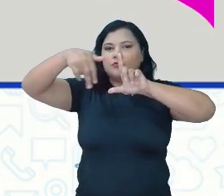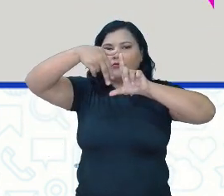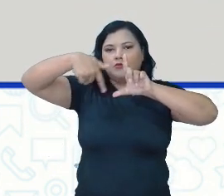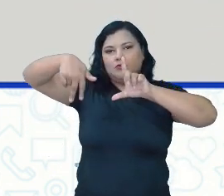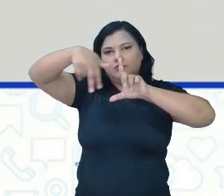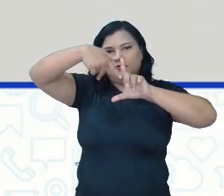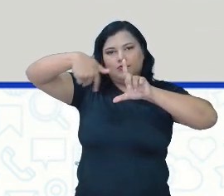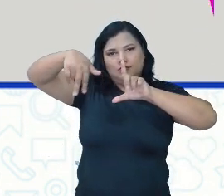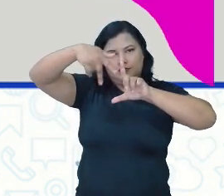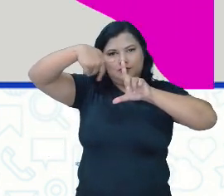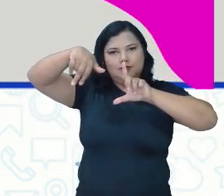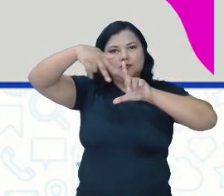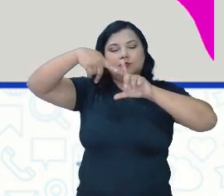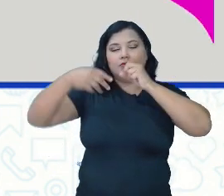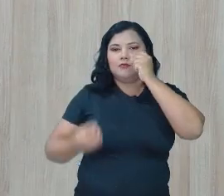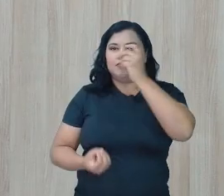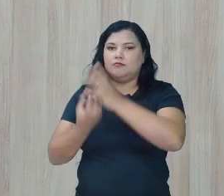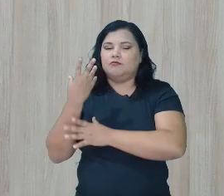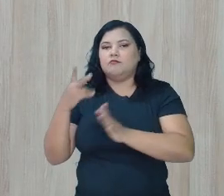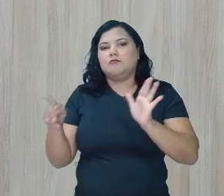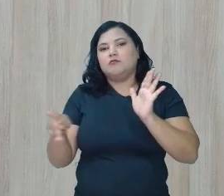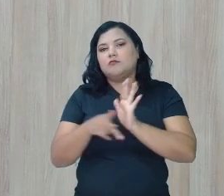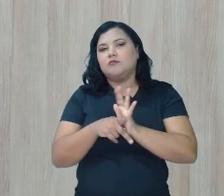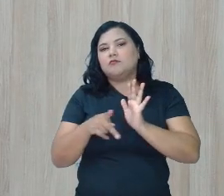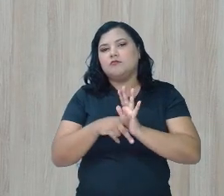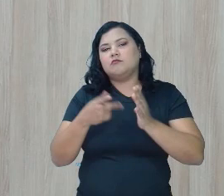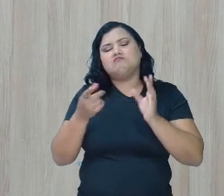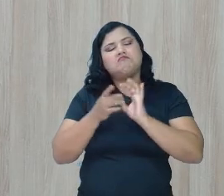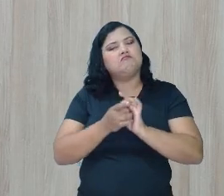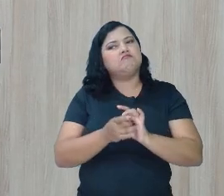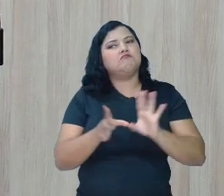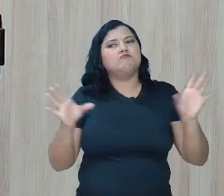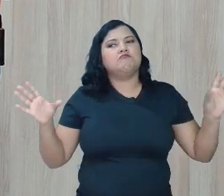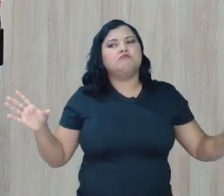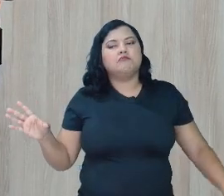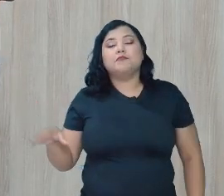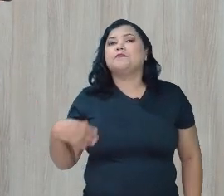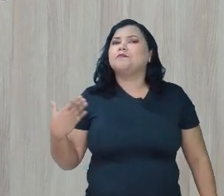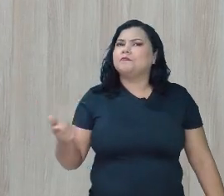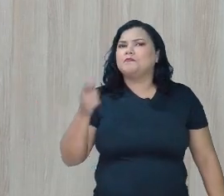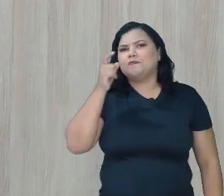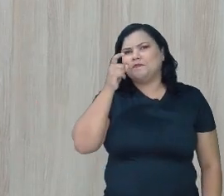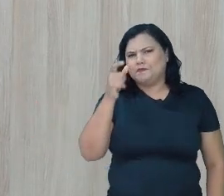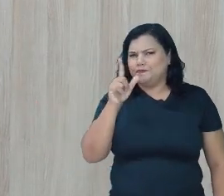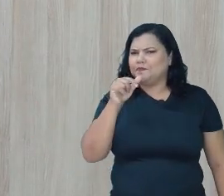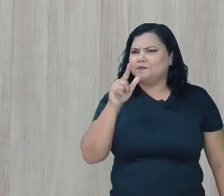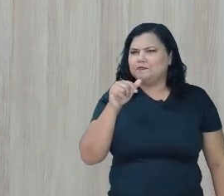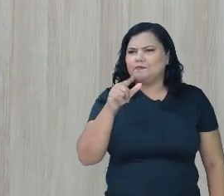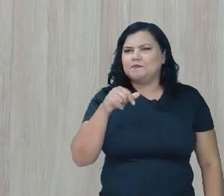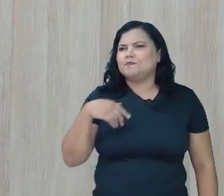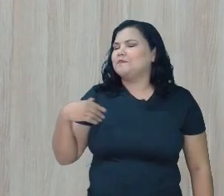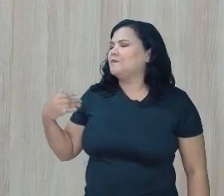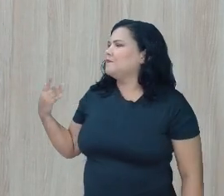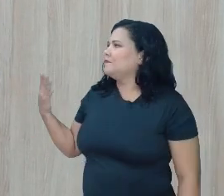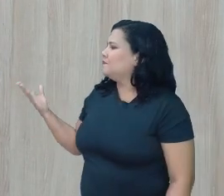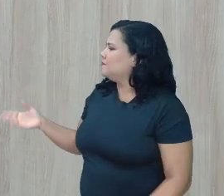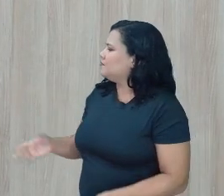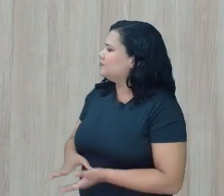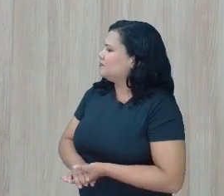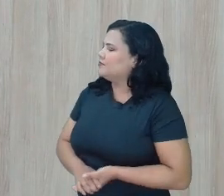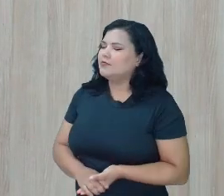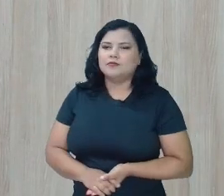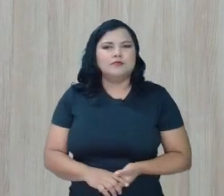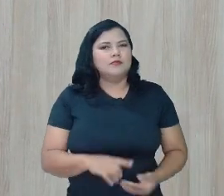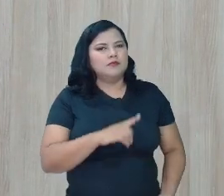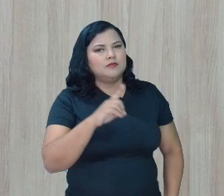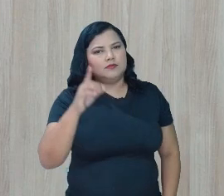Quer dizer, aqueles desenhos criados, né? De forma livre. E é interessante, né, pessoal? Isso, o que vocês